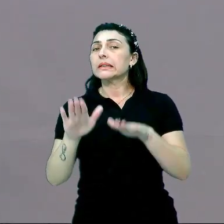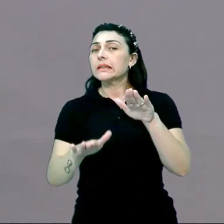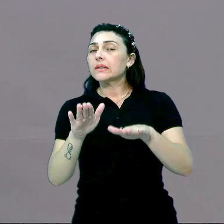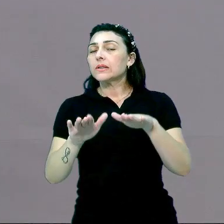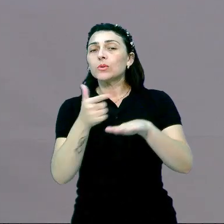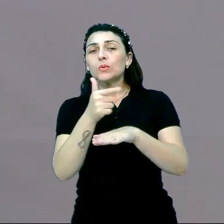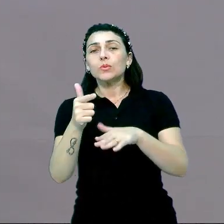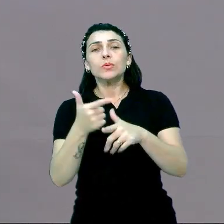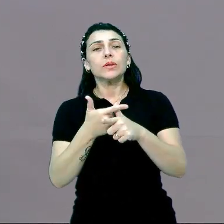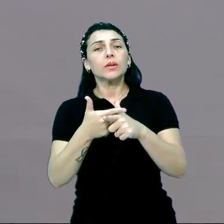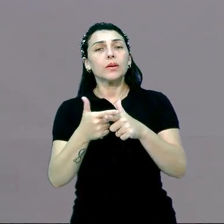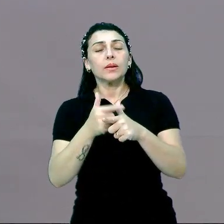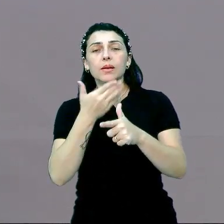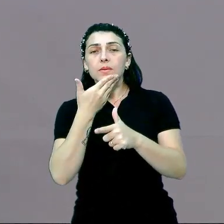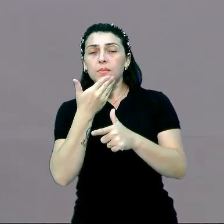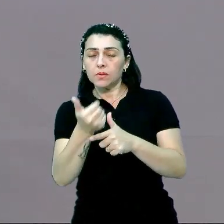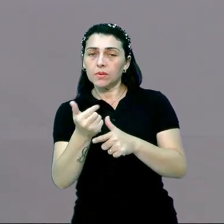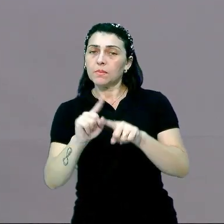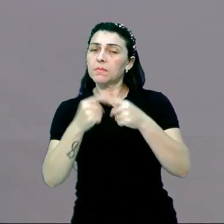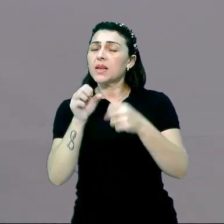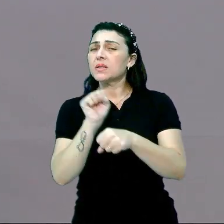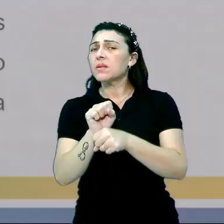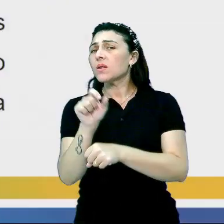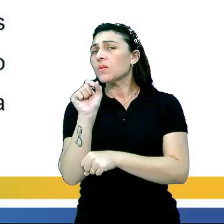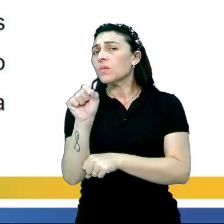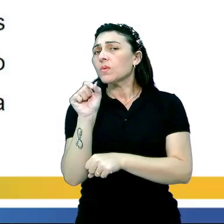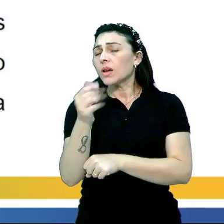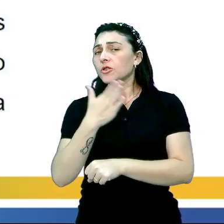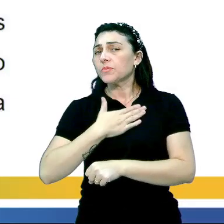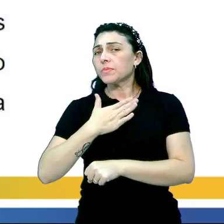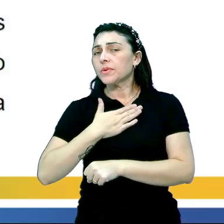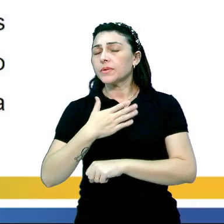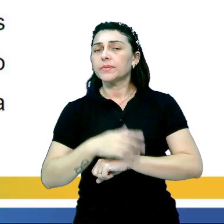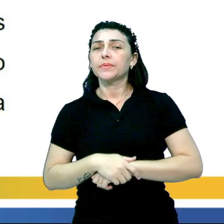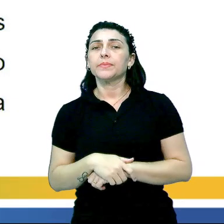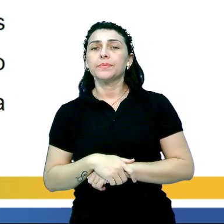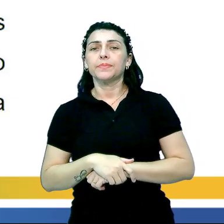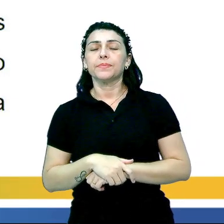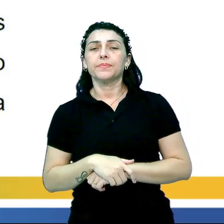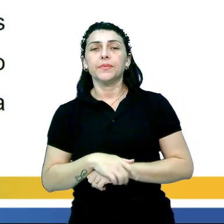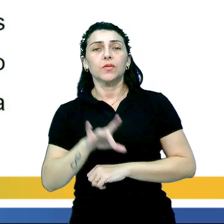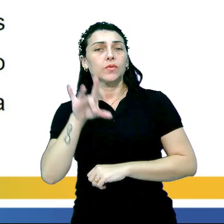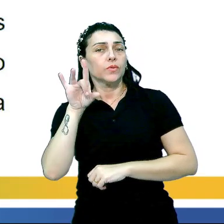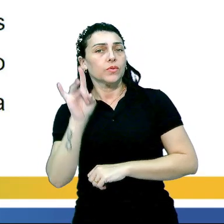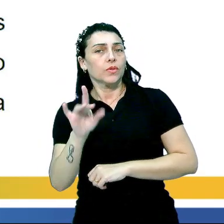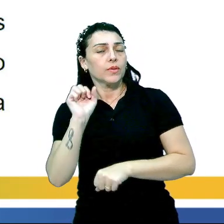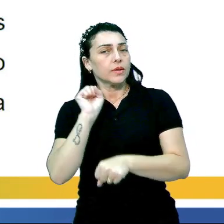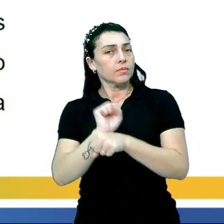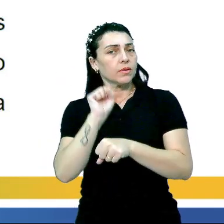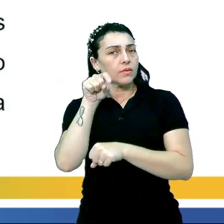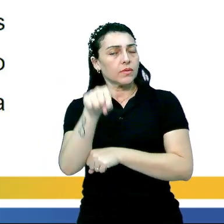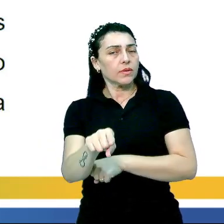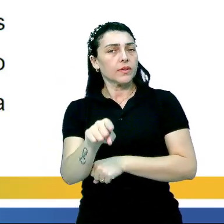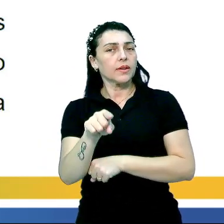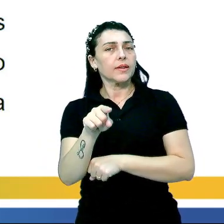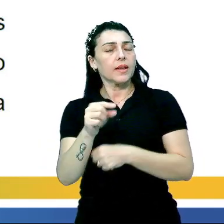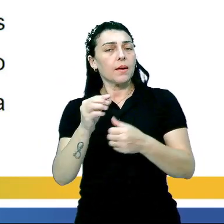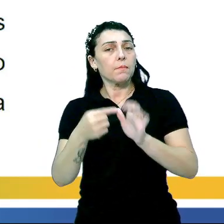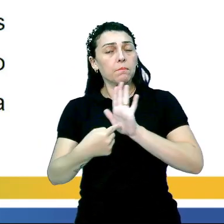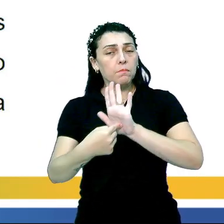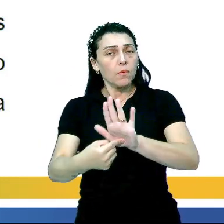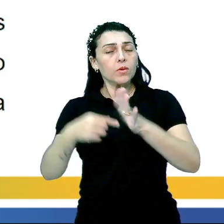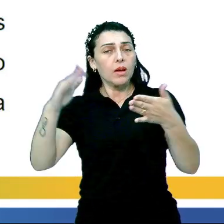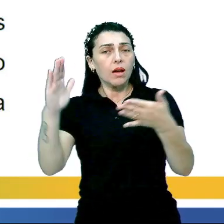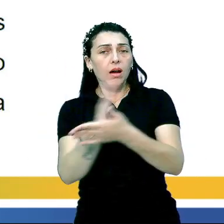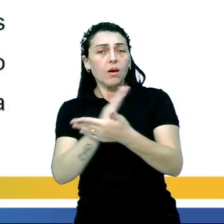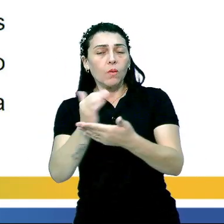nem tenha uma solução. E eles esperam o quê, professora, de mim? Eles somente esperam que você exponha